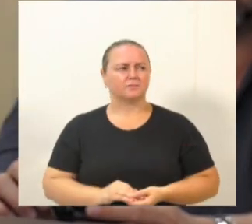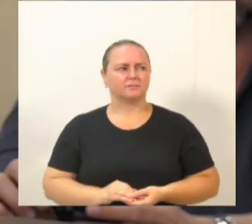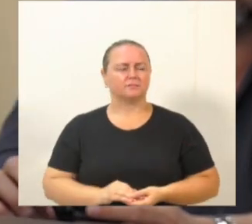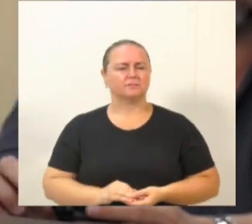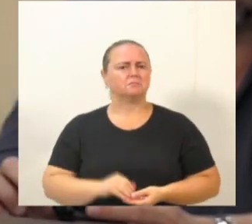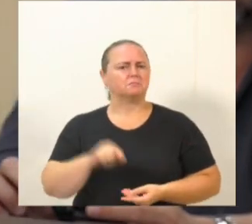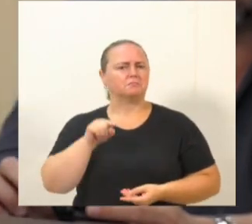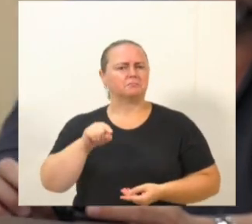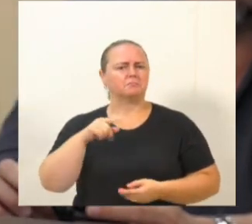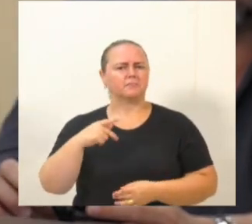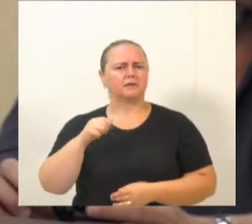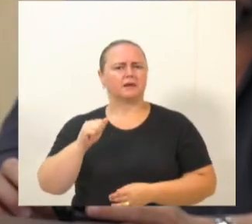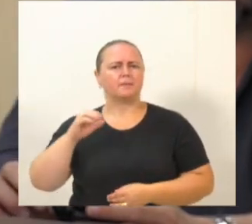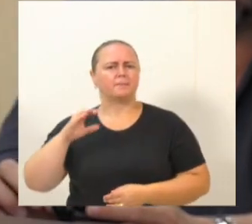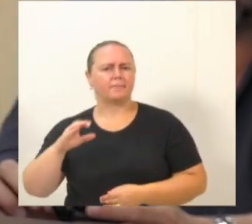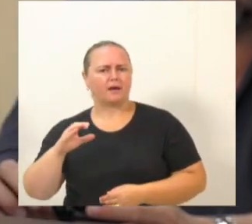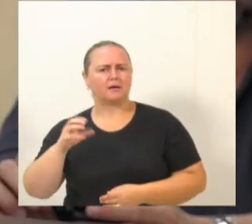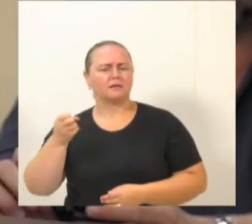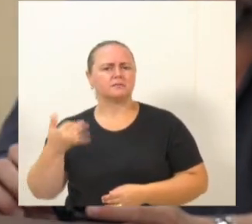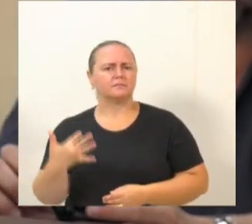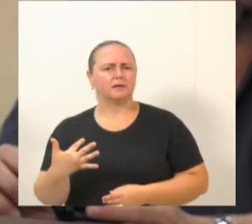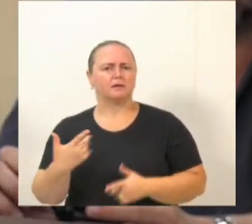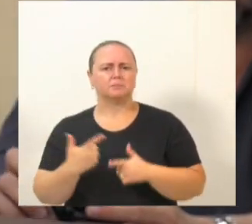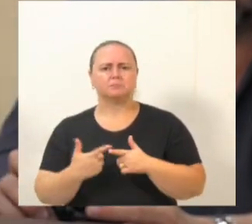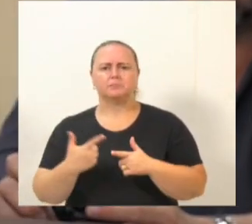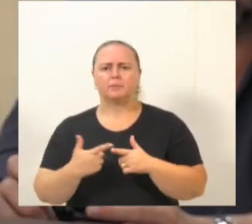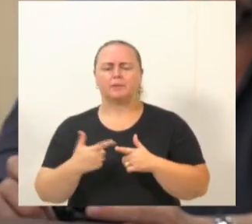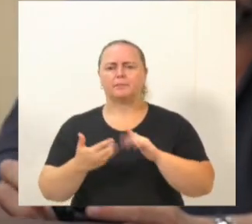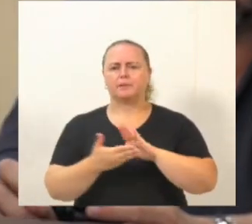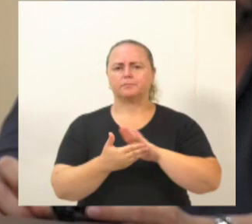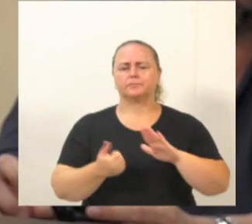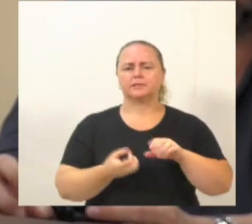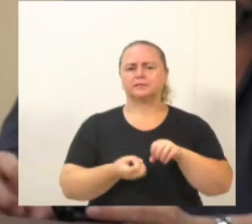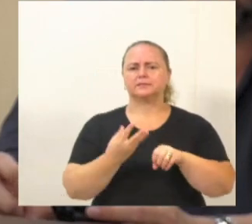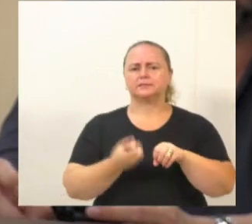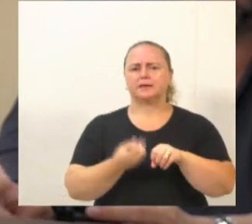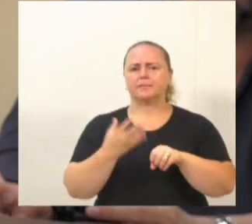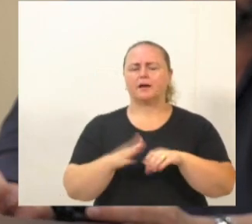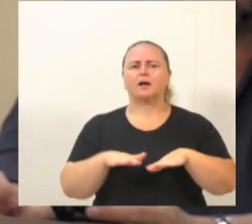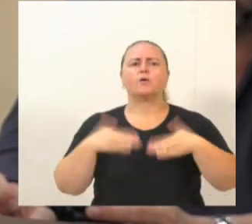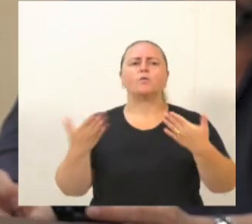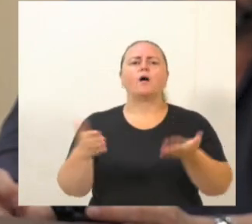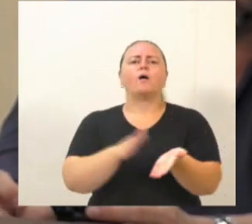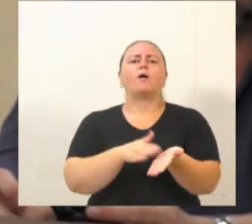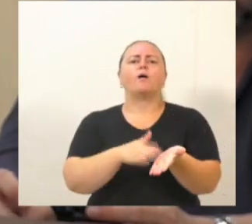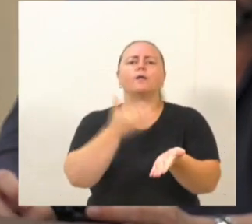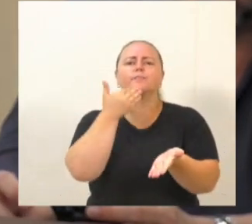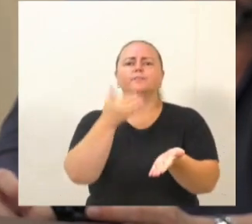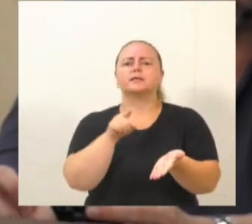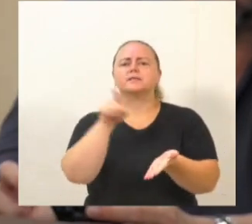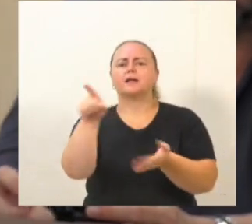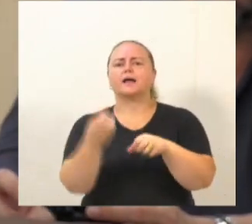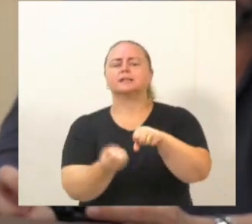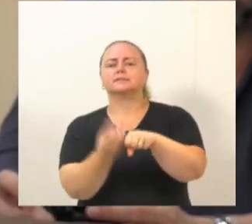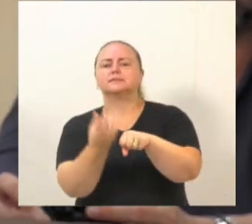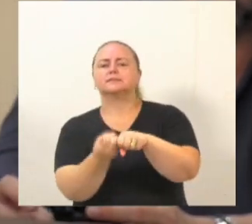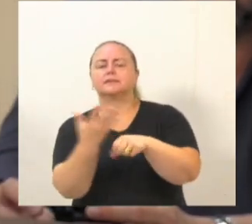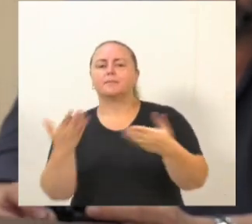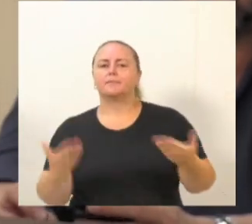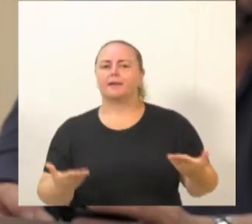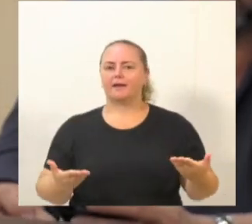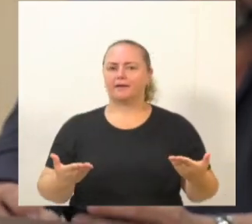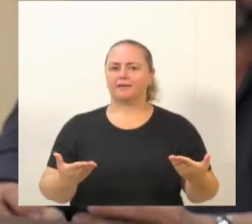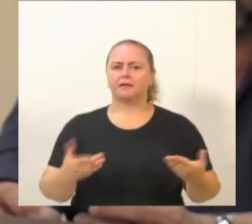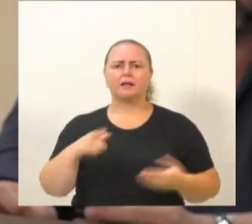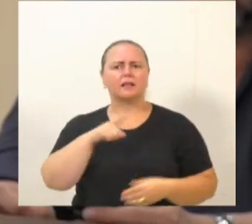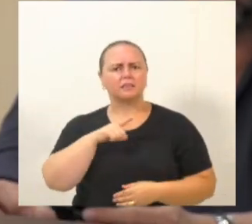que fala-se que parte do problema se deve ao SAMAI. Então, quais as cobranças que devemos fazer ao SAMAI? Porque temos inúmeras situações onde foi feito lá na época pela Sul